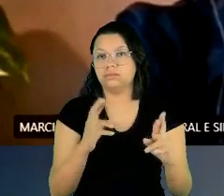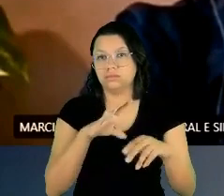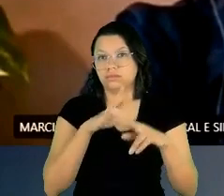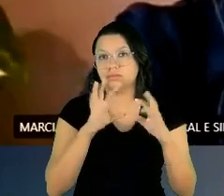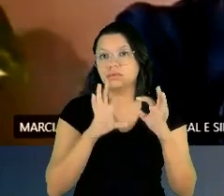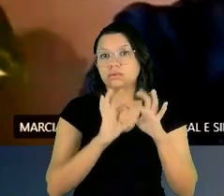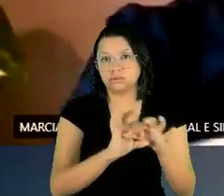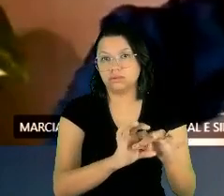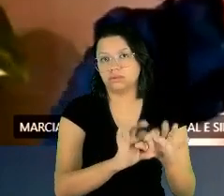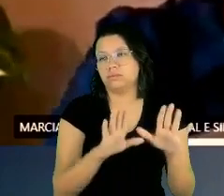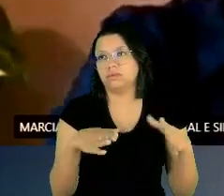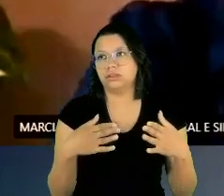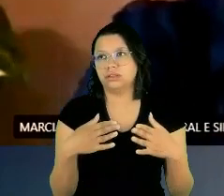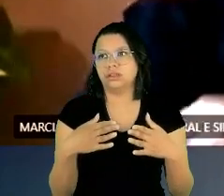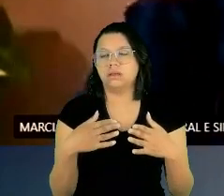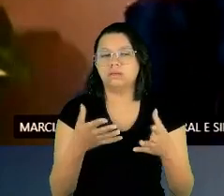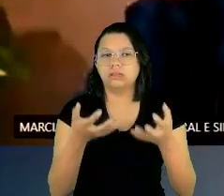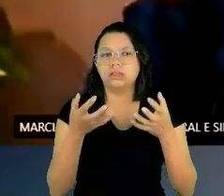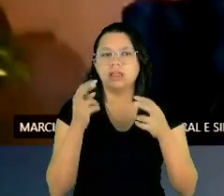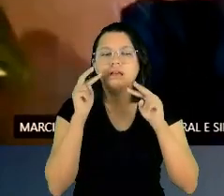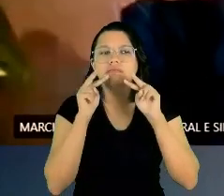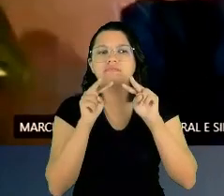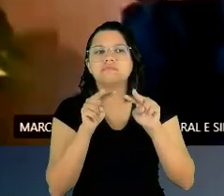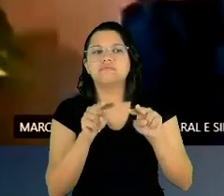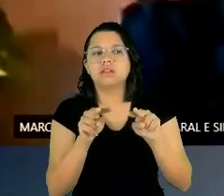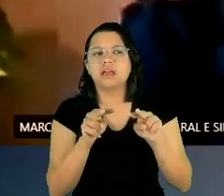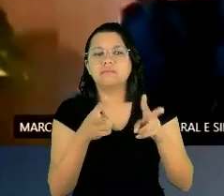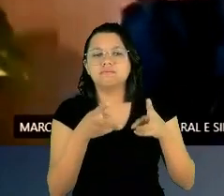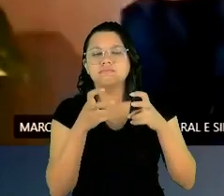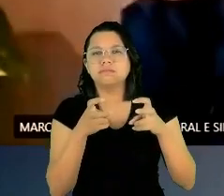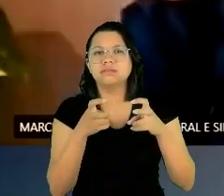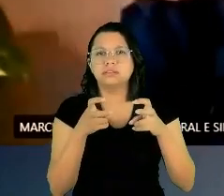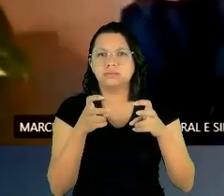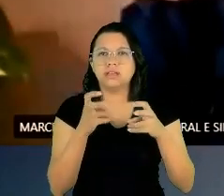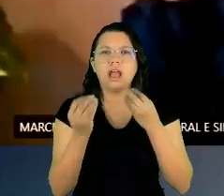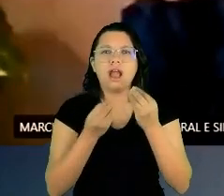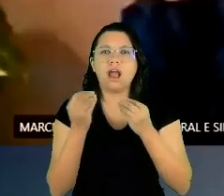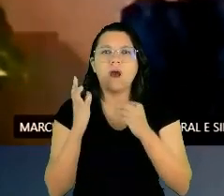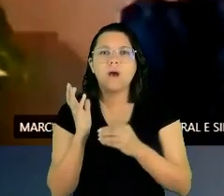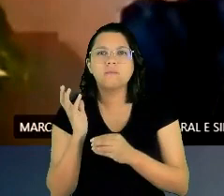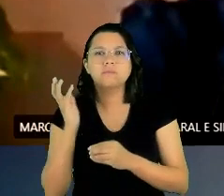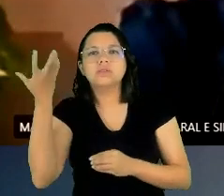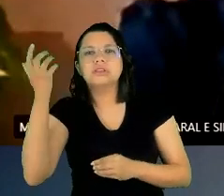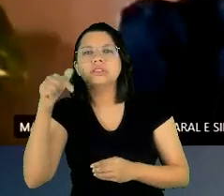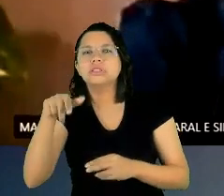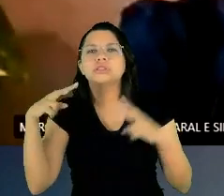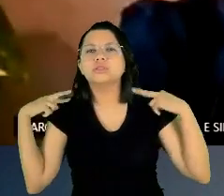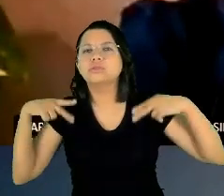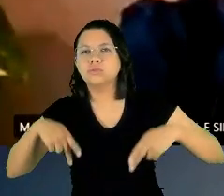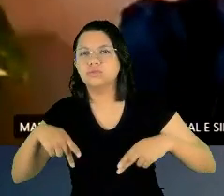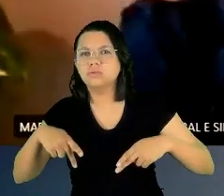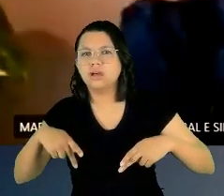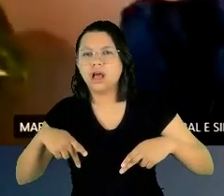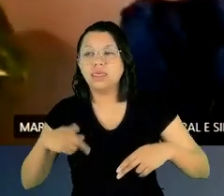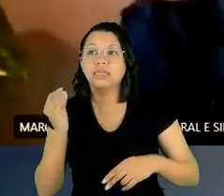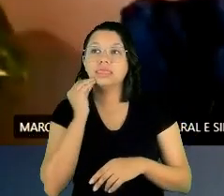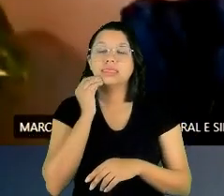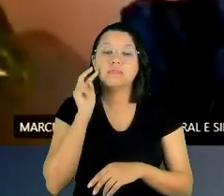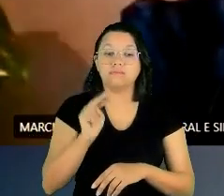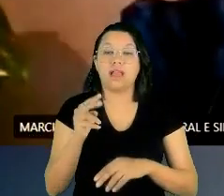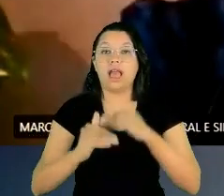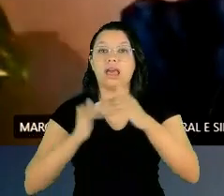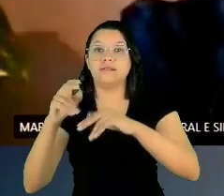matemática, né? Então, tentava se prever a tomada de decisão do ser humano por meio de cálculo, por meio de fórmulas,